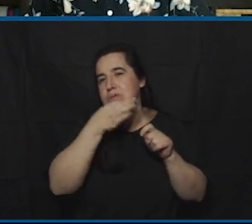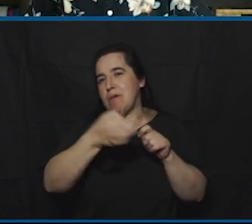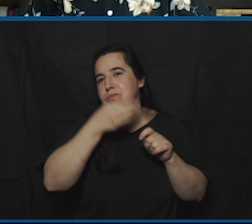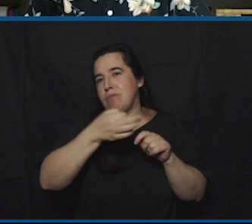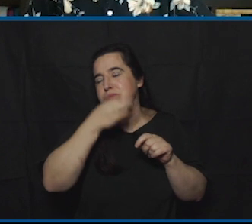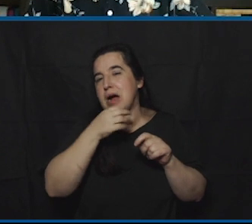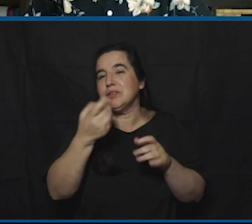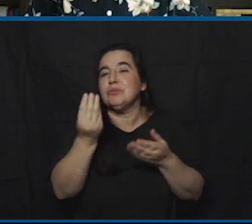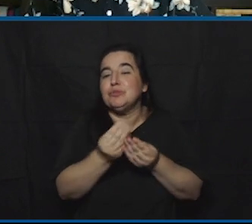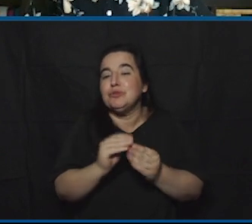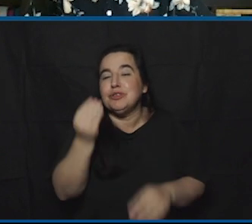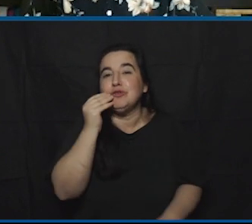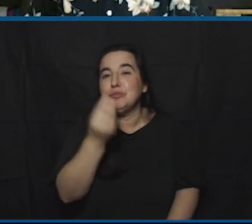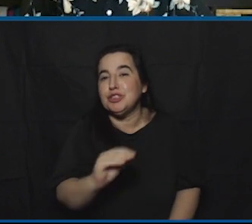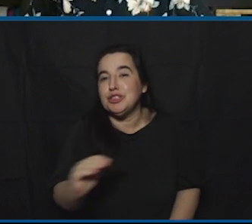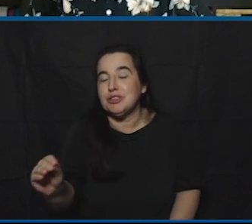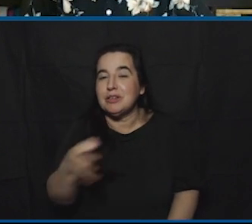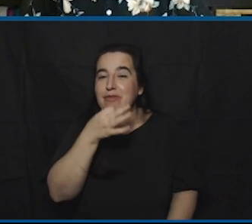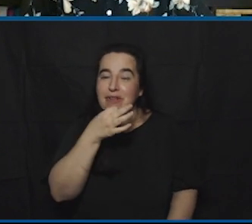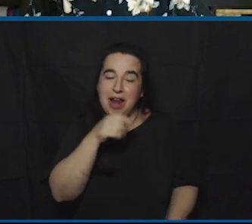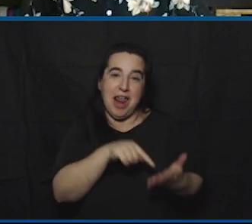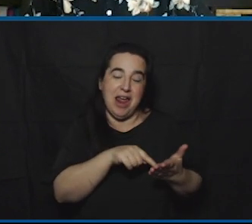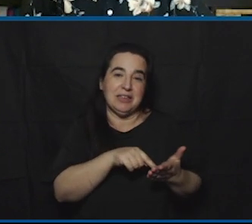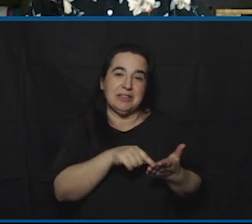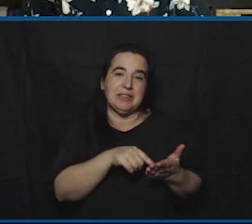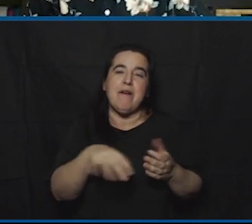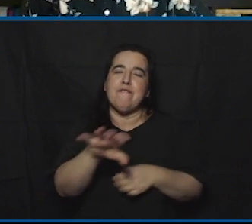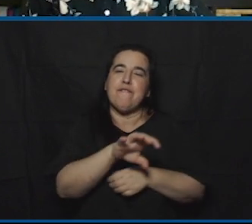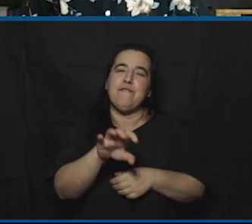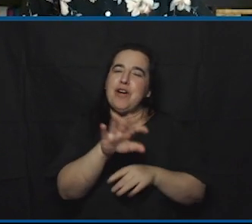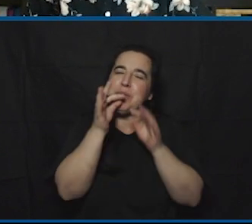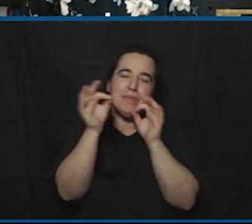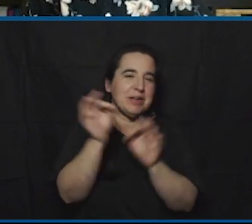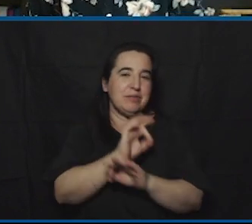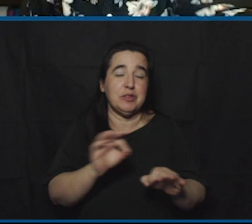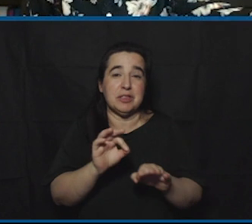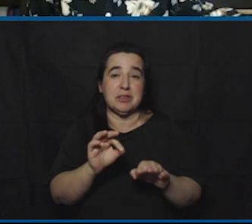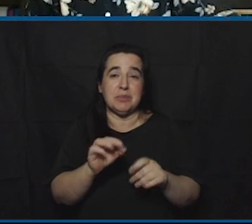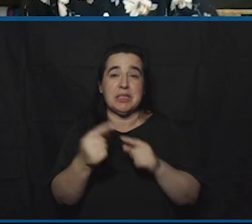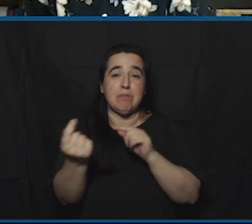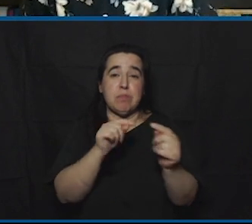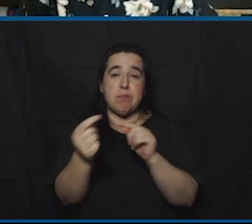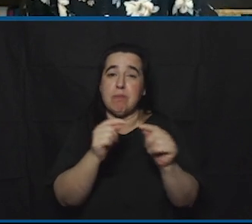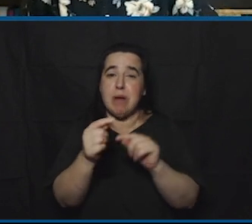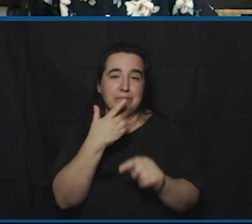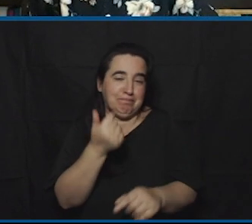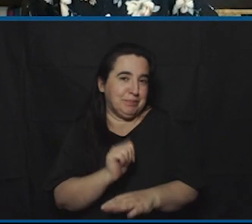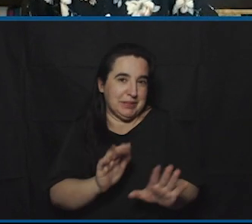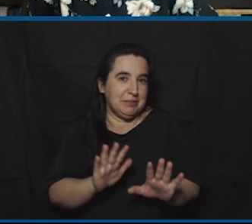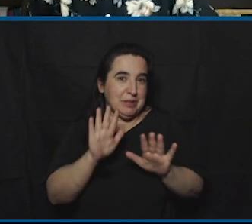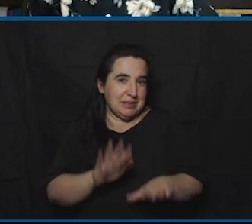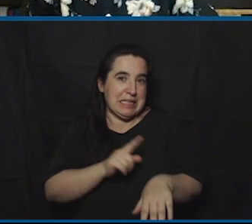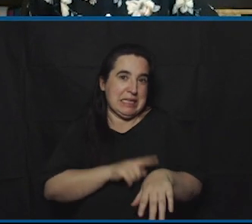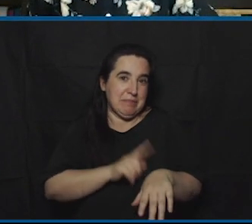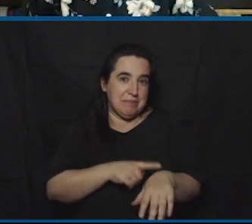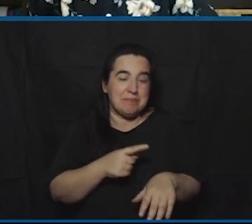deste menino, né, que é descrito aqui de uma forma maravilhosa. Nós não vamos poder continuar a fazê-lo. Eu gostaria de passar